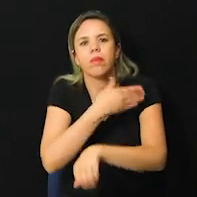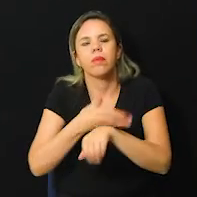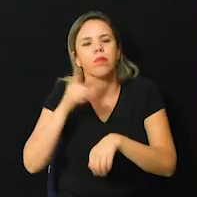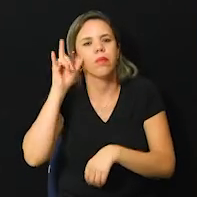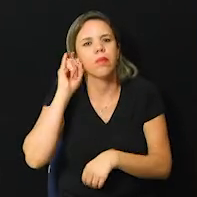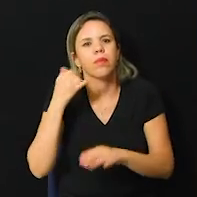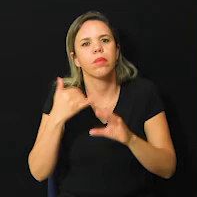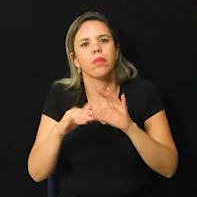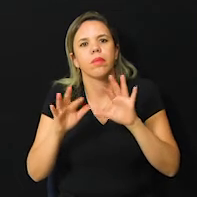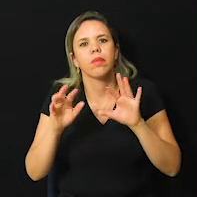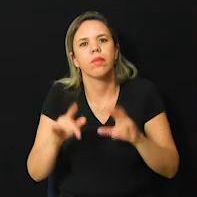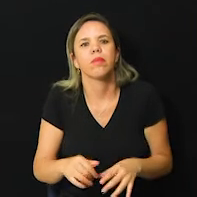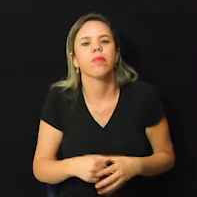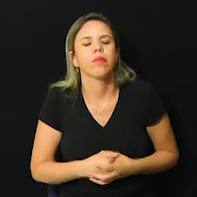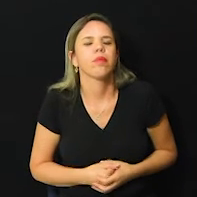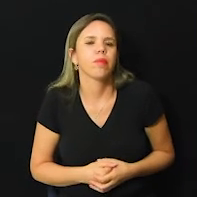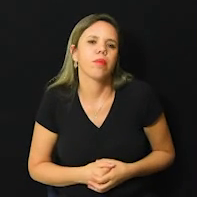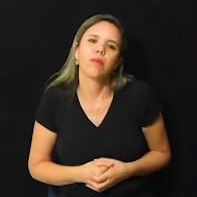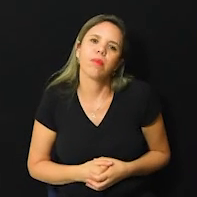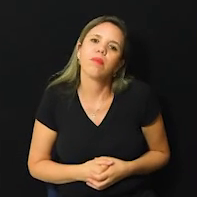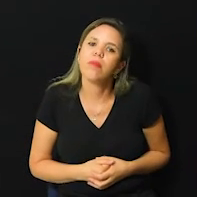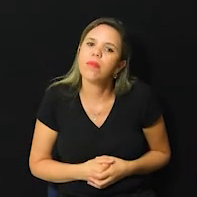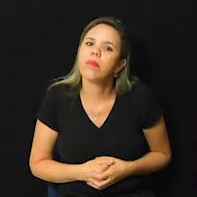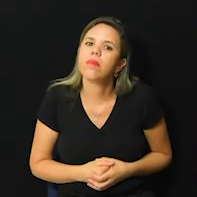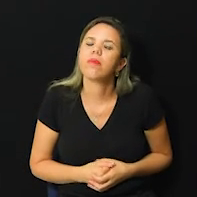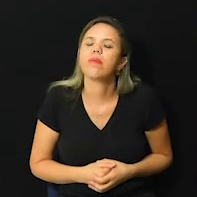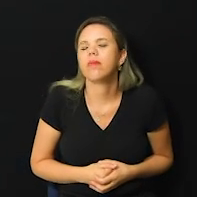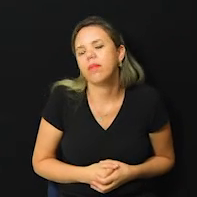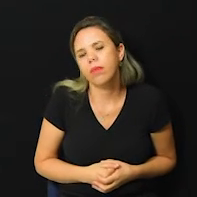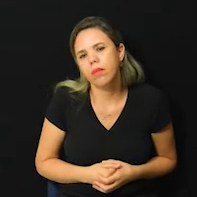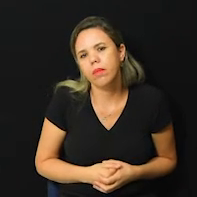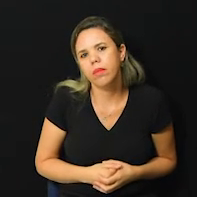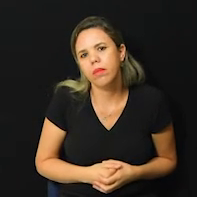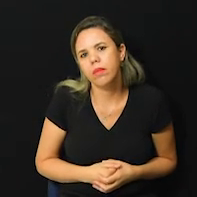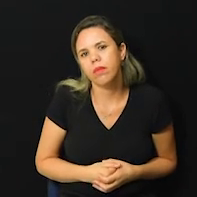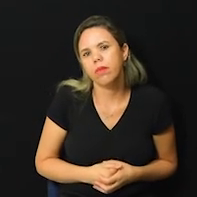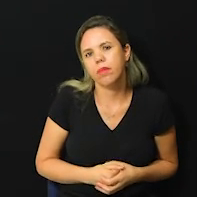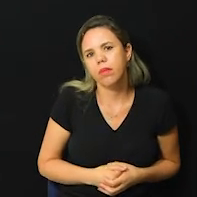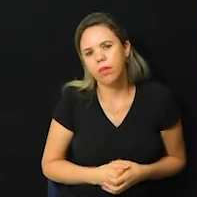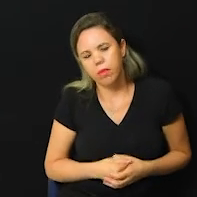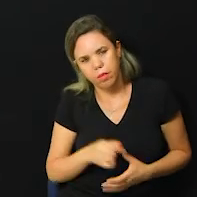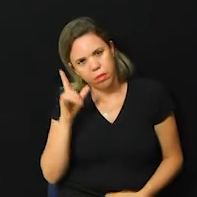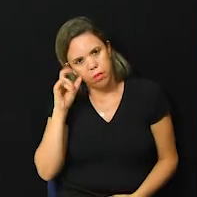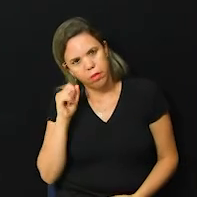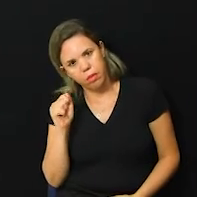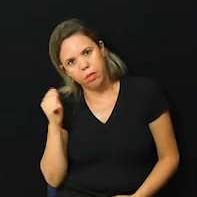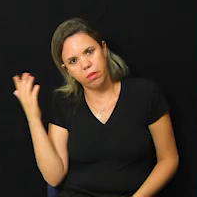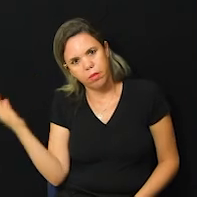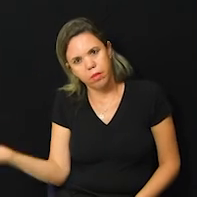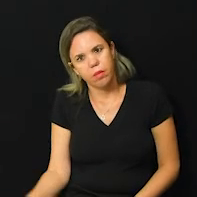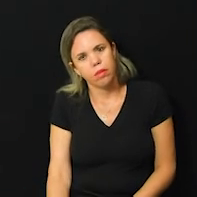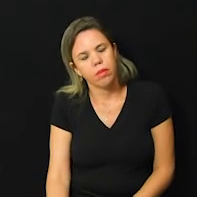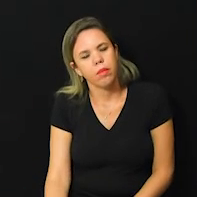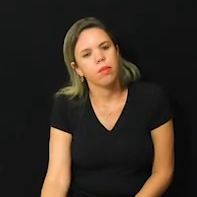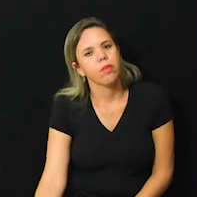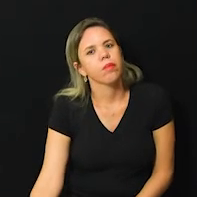falo o dia inteiro no Instagram fala o dia inteiro o meu